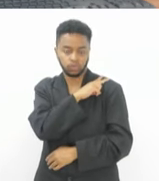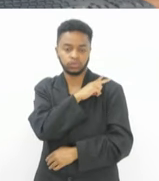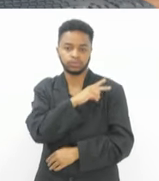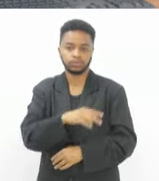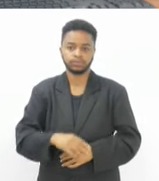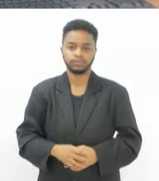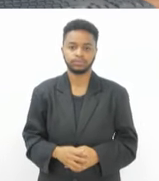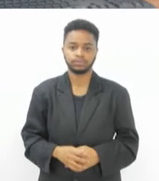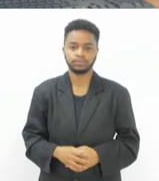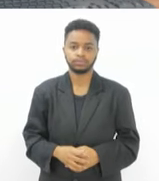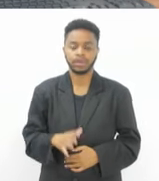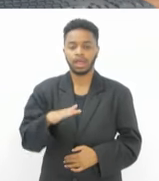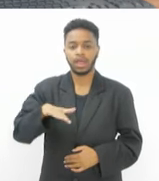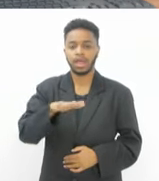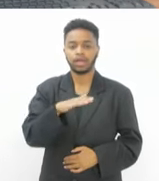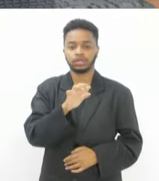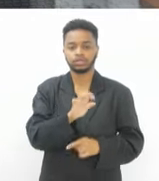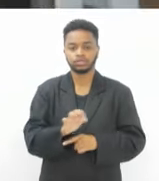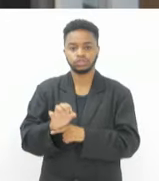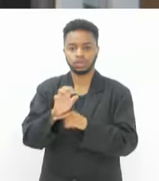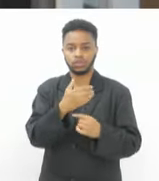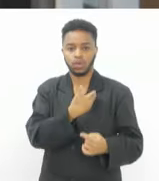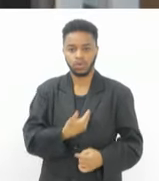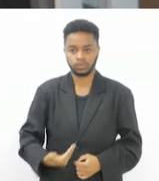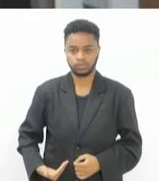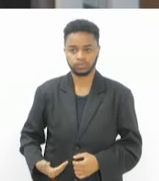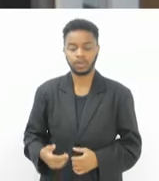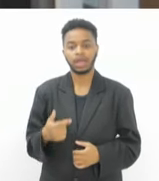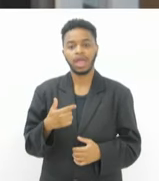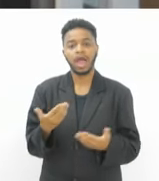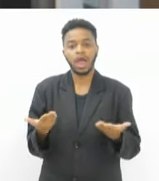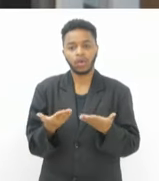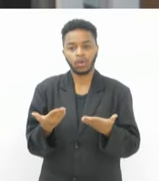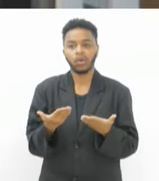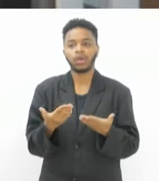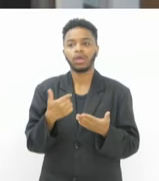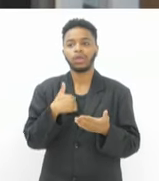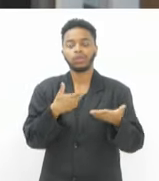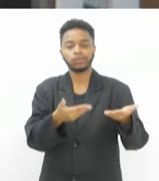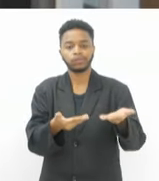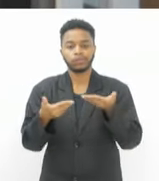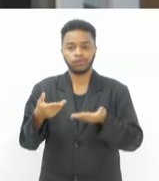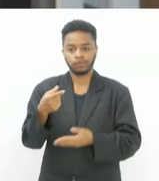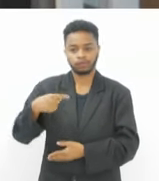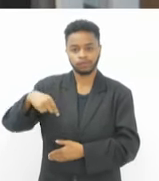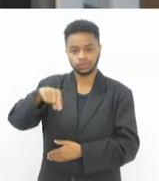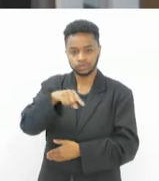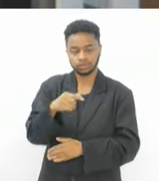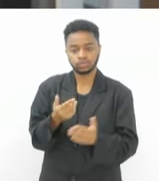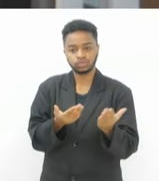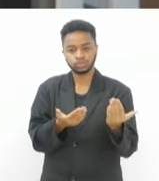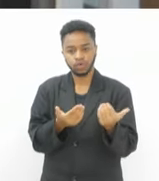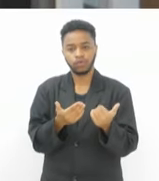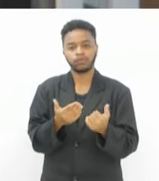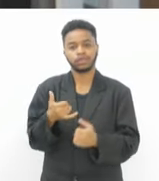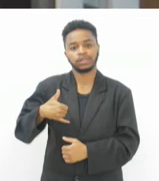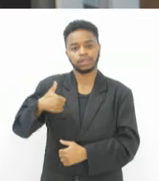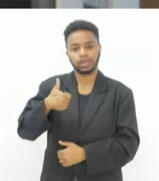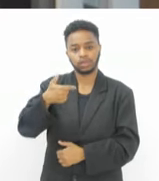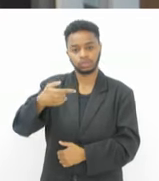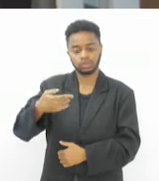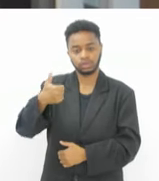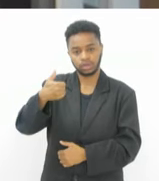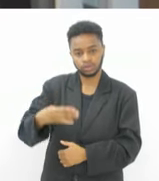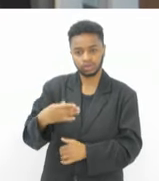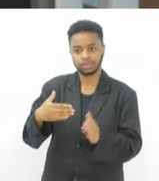ensino médio na rede estadual. Quero, através dessa oportunidade, convidar todos os jovens de 14 a 17 anos